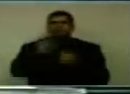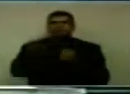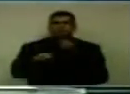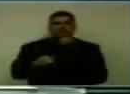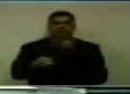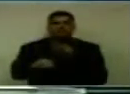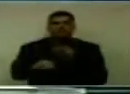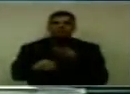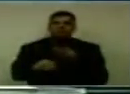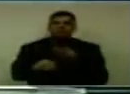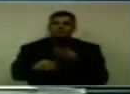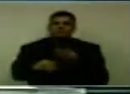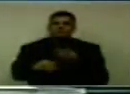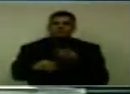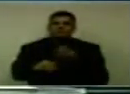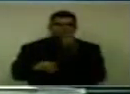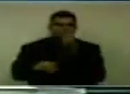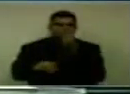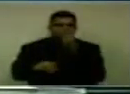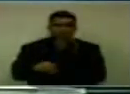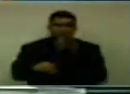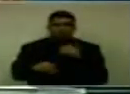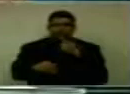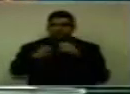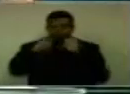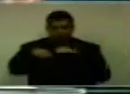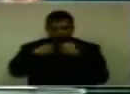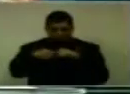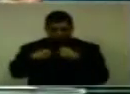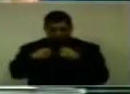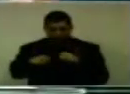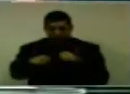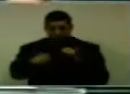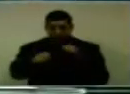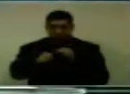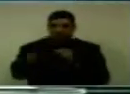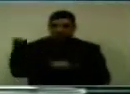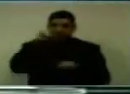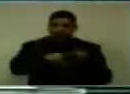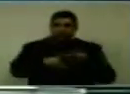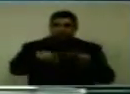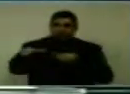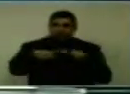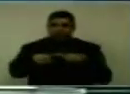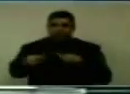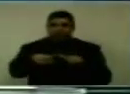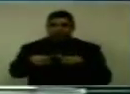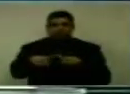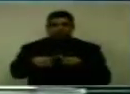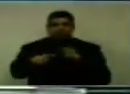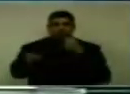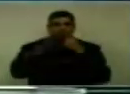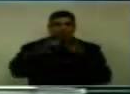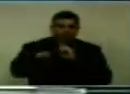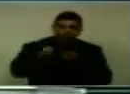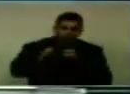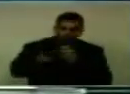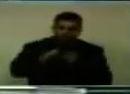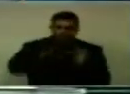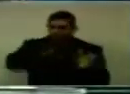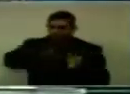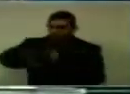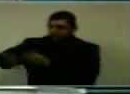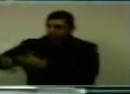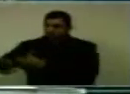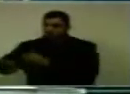federal. Portanto, me parece que nós precisamos voltar à sensatez nesse debate.